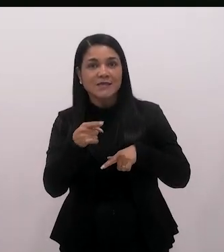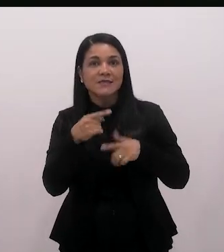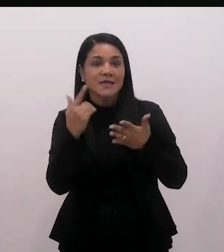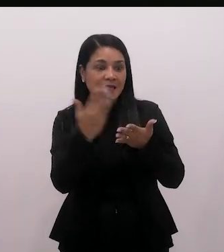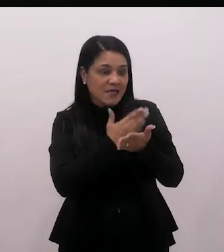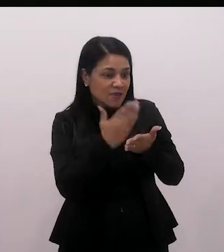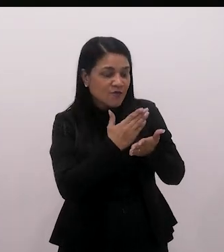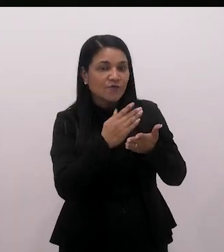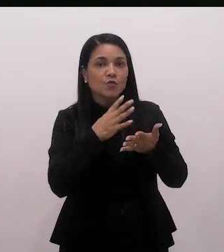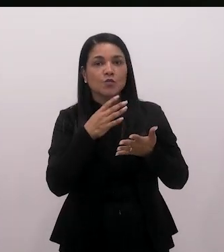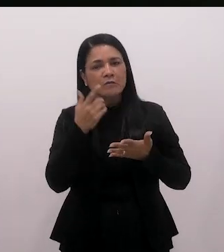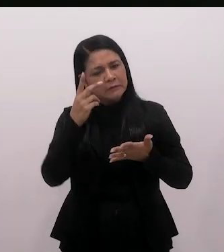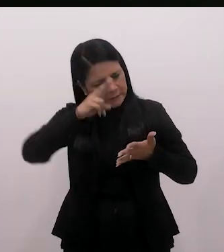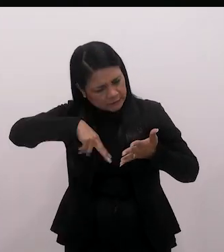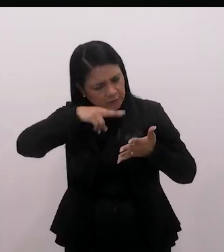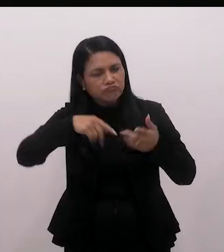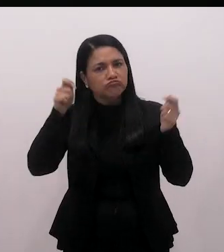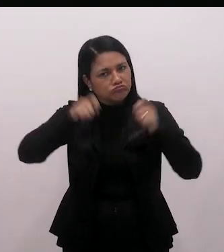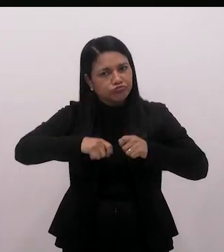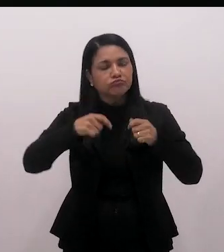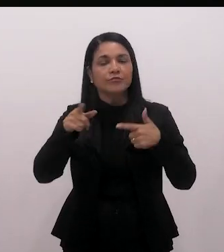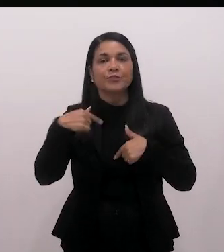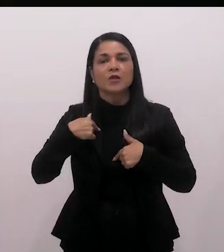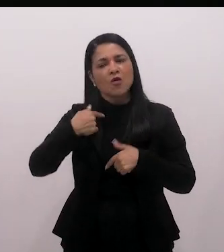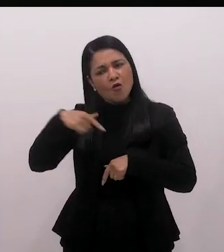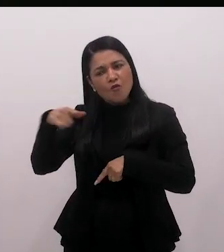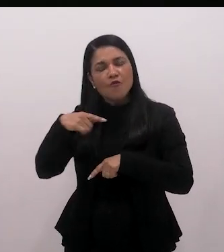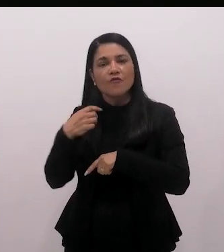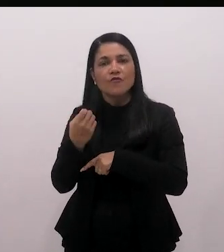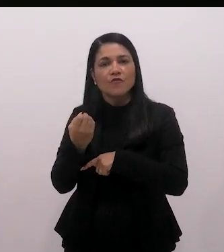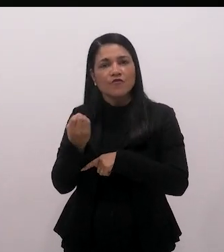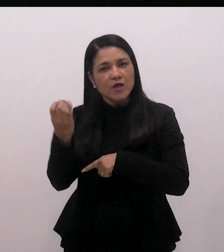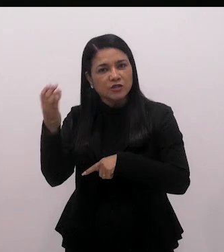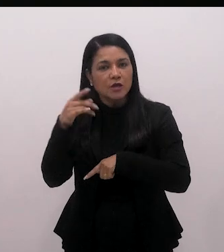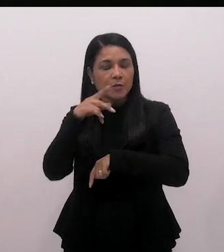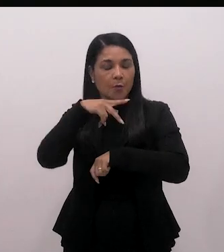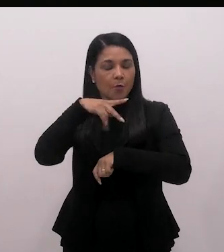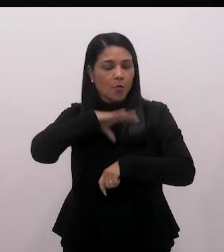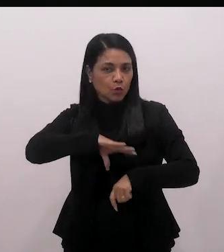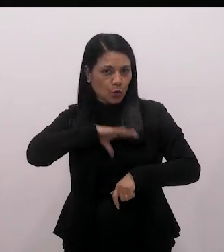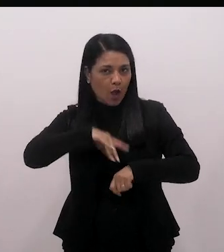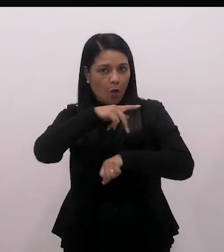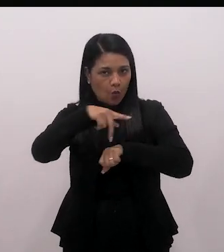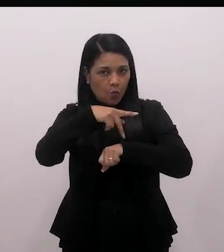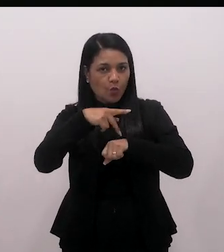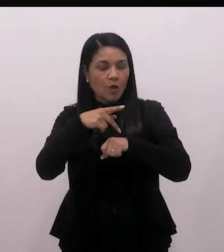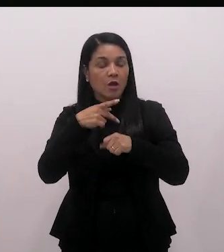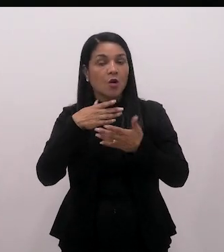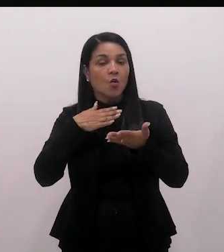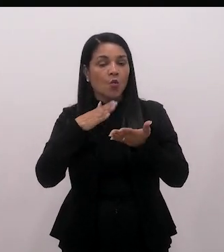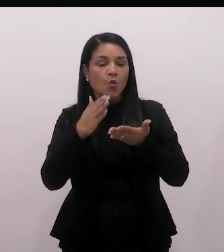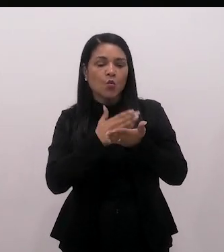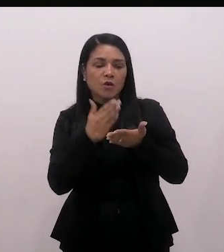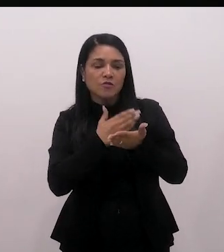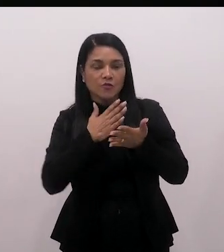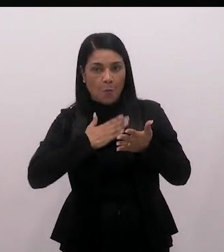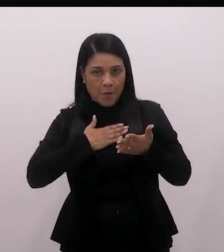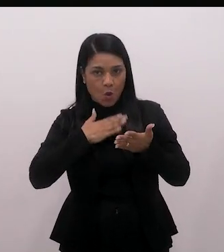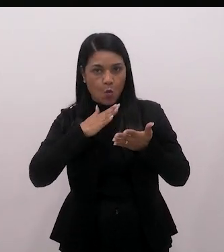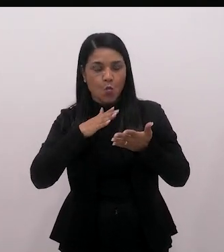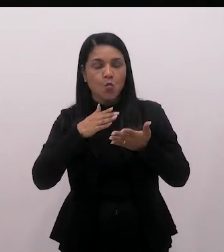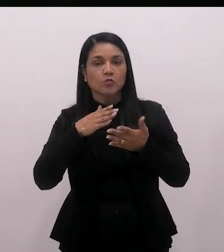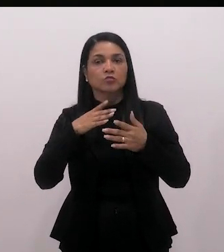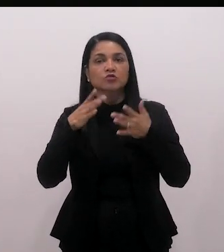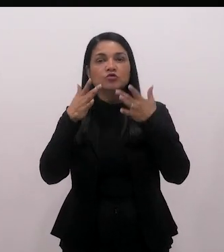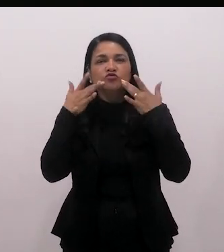Brasil. Eu fui a Portugal, na época, um pouco depois que eu lancei um livro sobre teatro. Eu